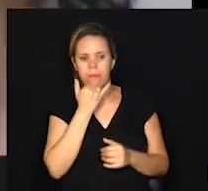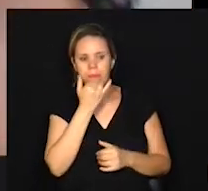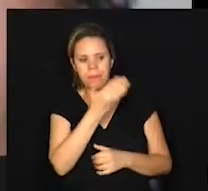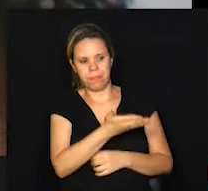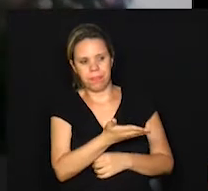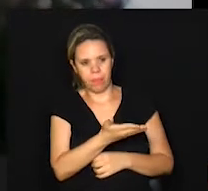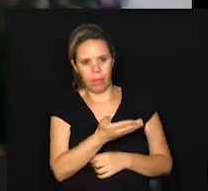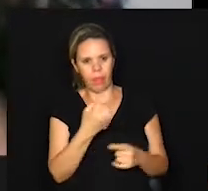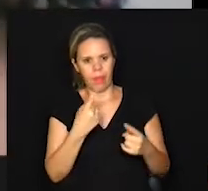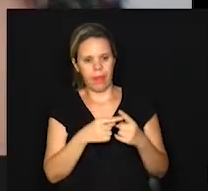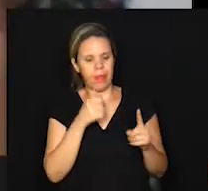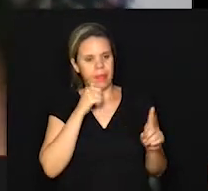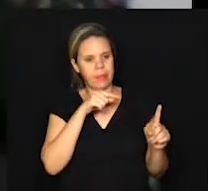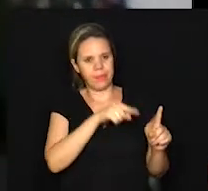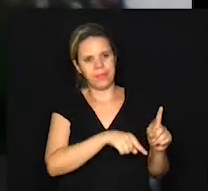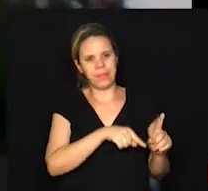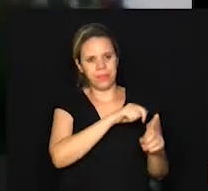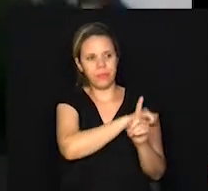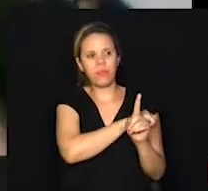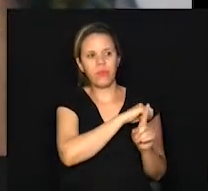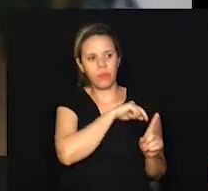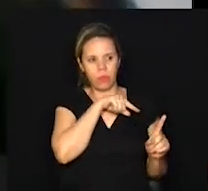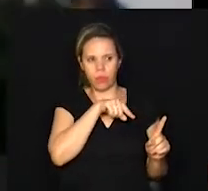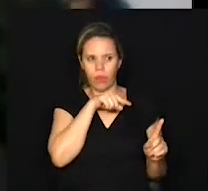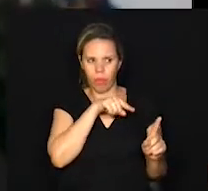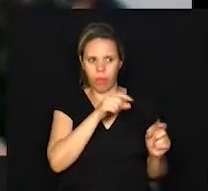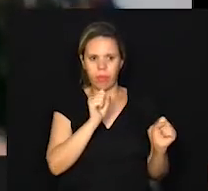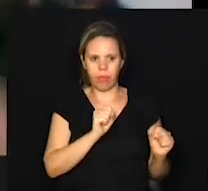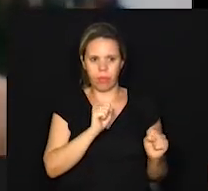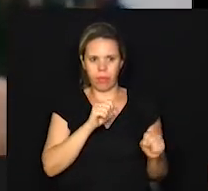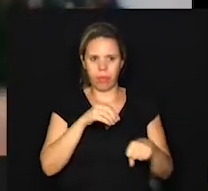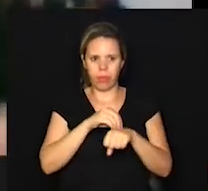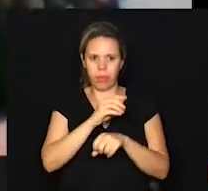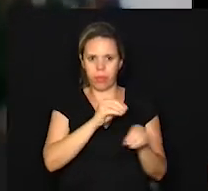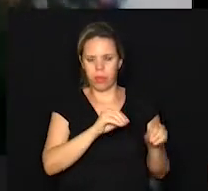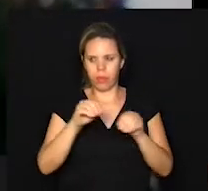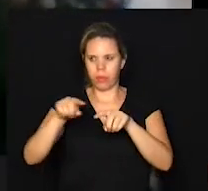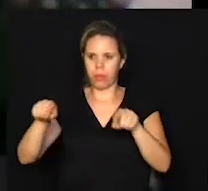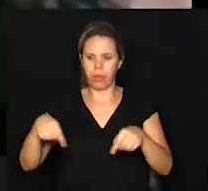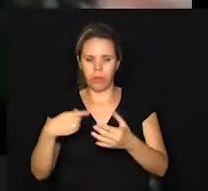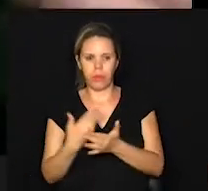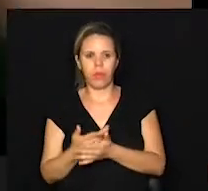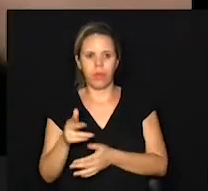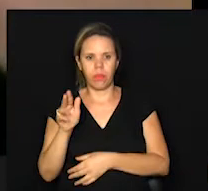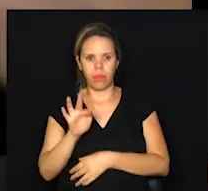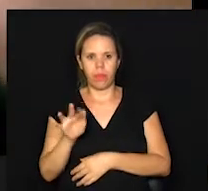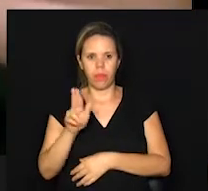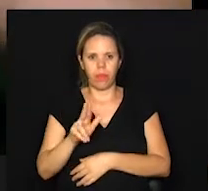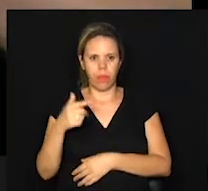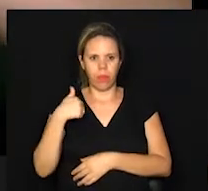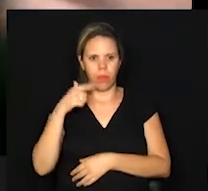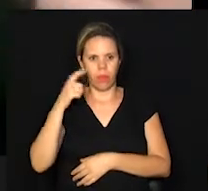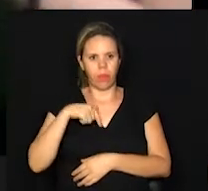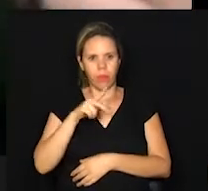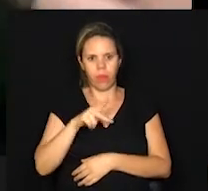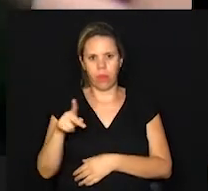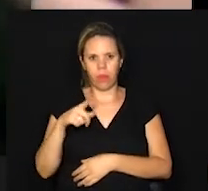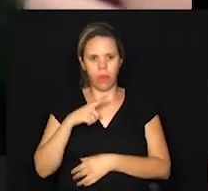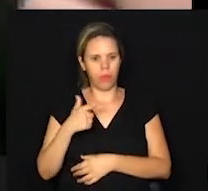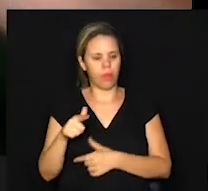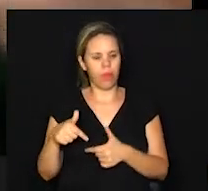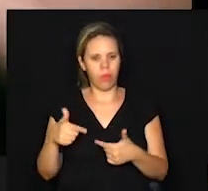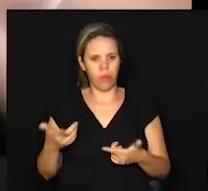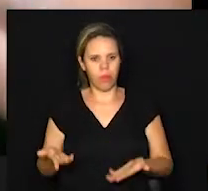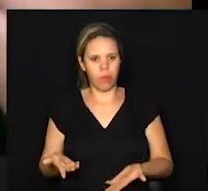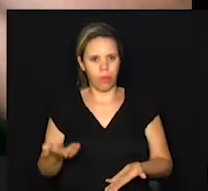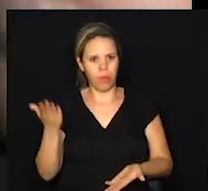porque no caso dela, como aluna, ela podia se transferir para outro campus. Como professora, eu não tinha emprego. E